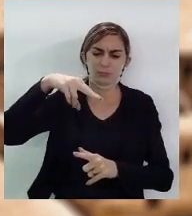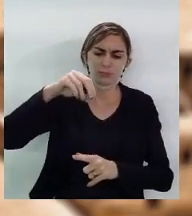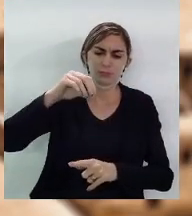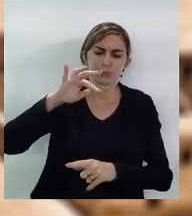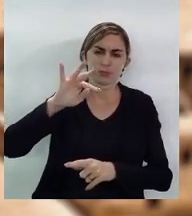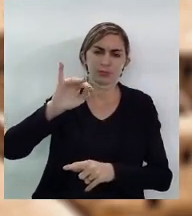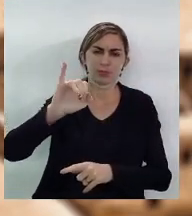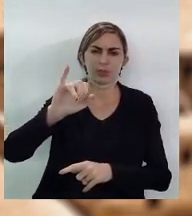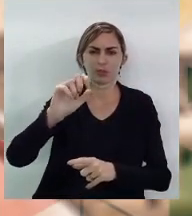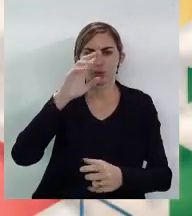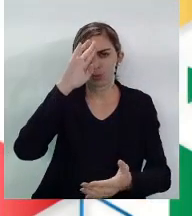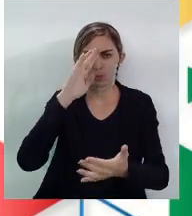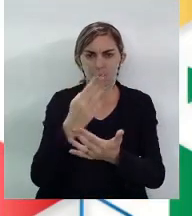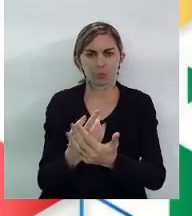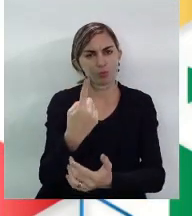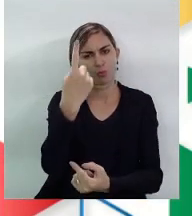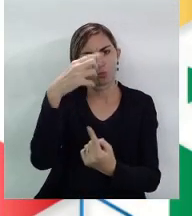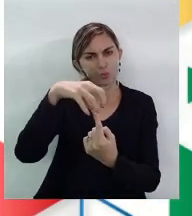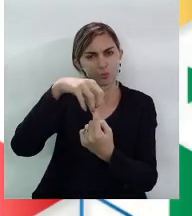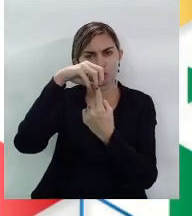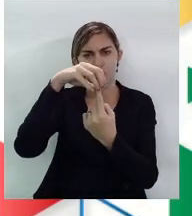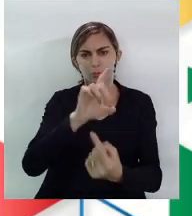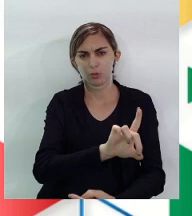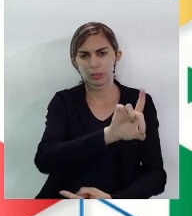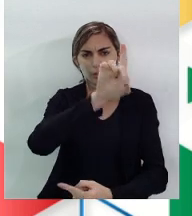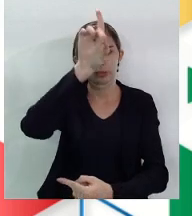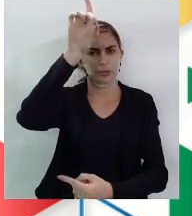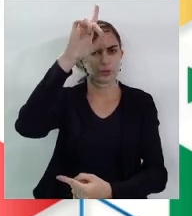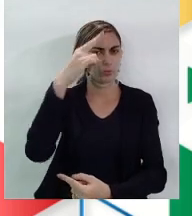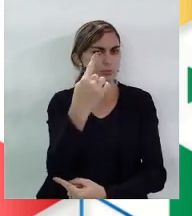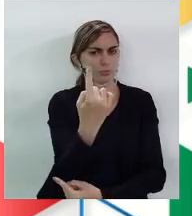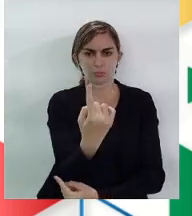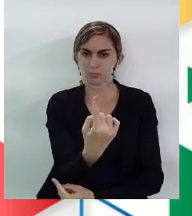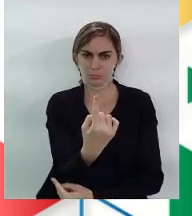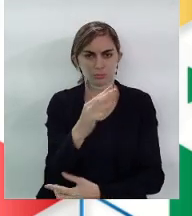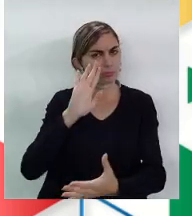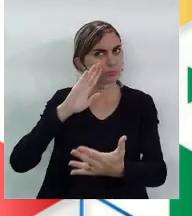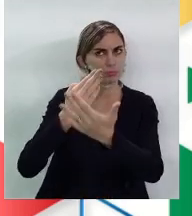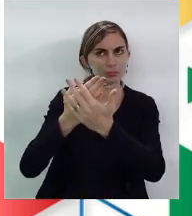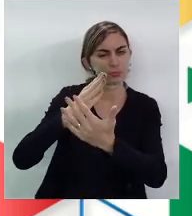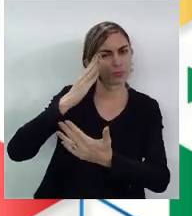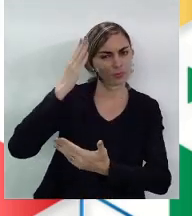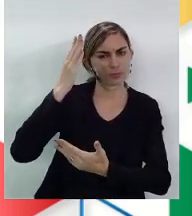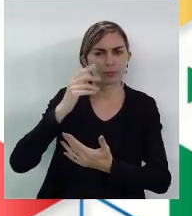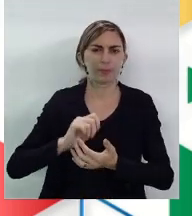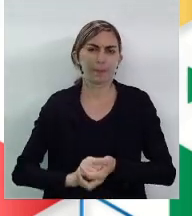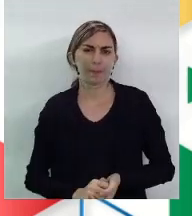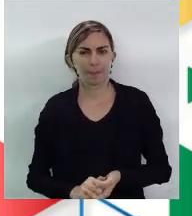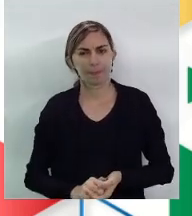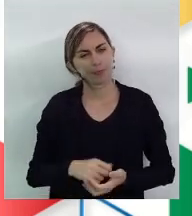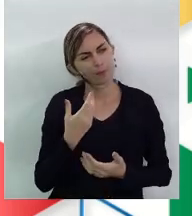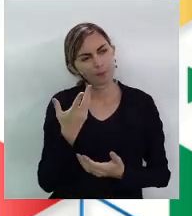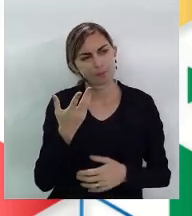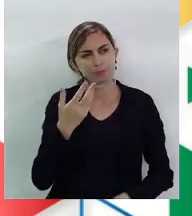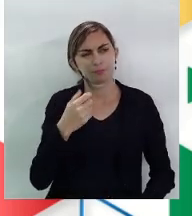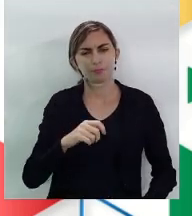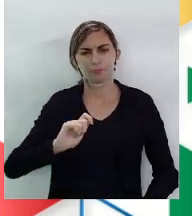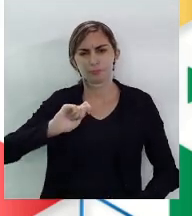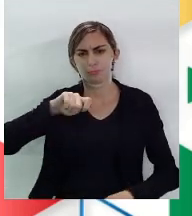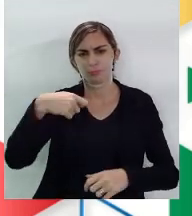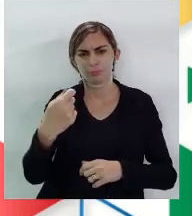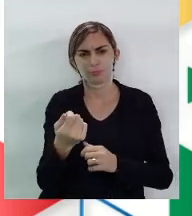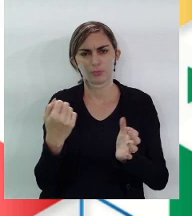monoteísta, na crença de apenas um Deus. E vamos adiante. Trago para vocês um